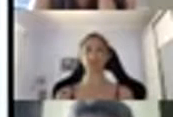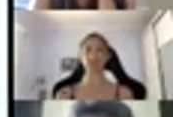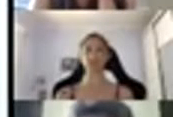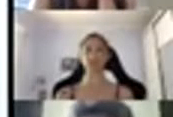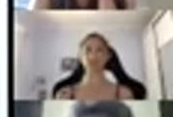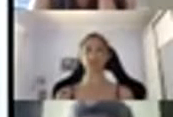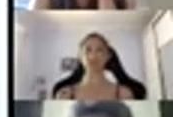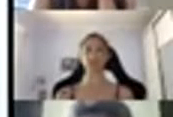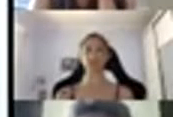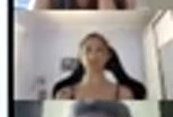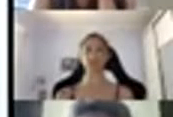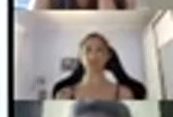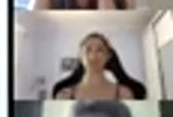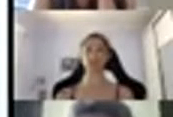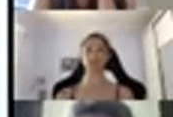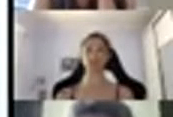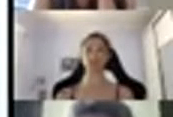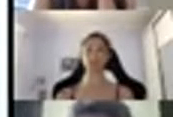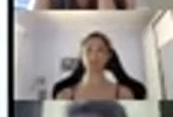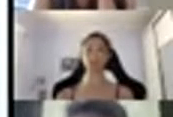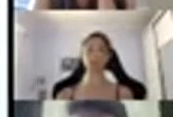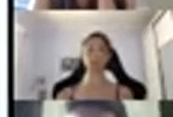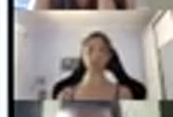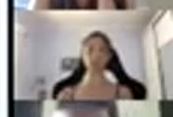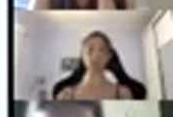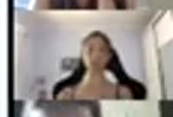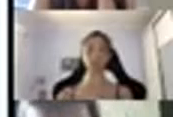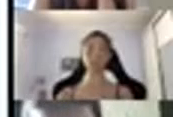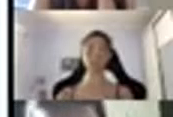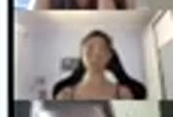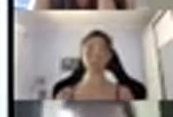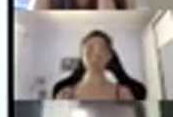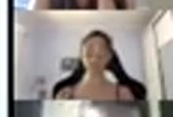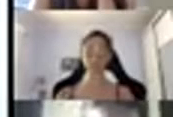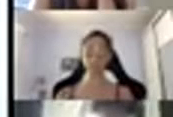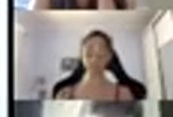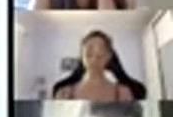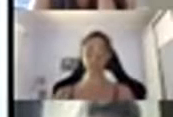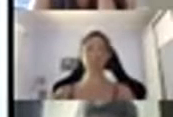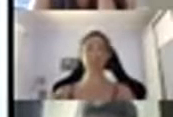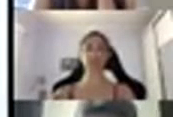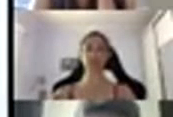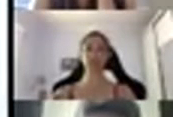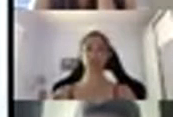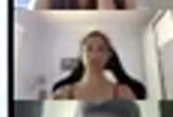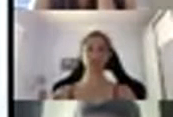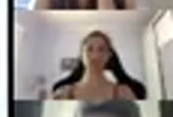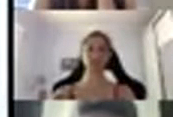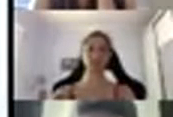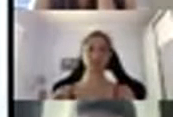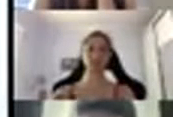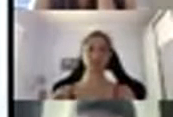de positivados, porque em leitos no HC a gente reduziu. A gente tinha 22